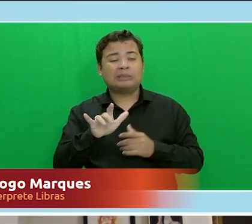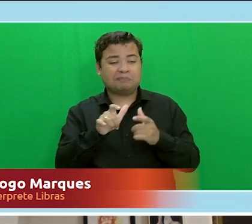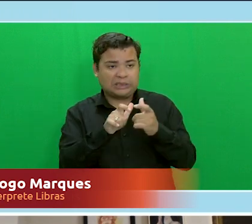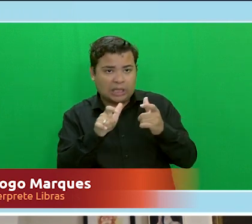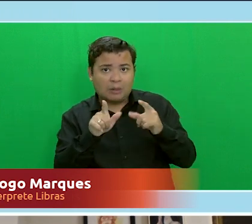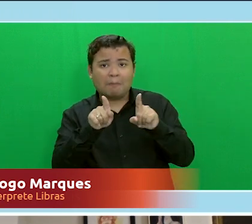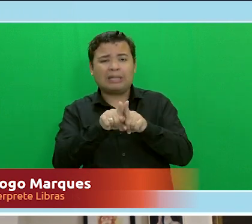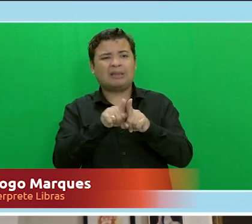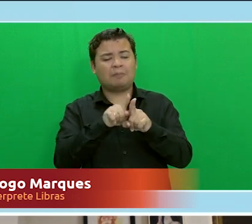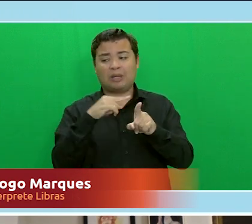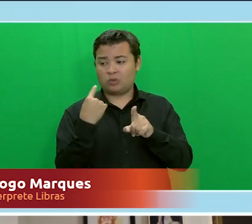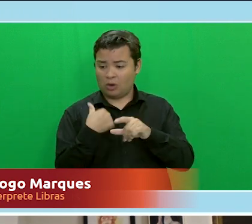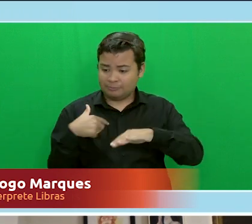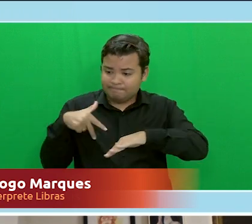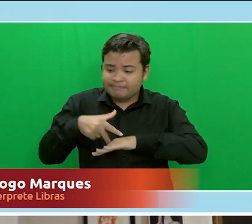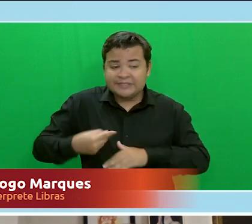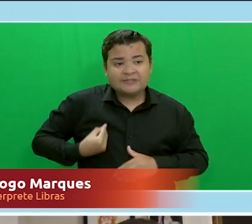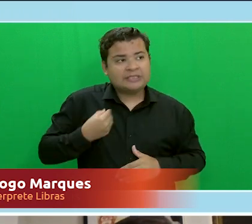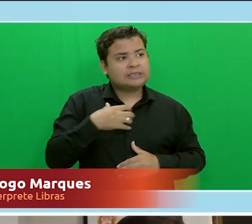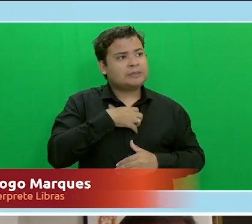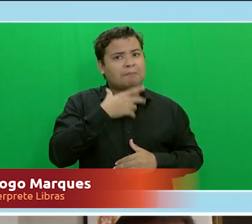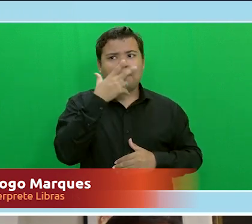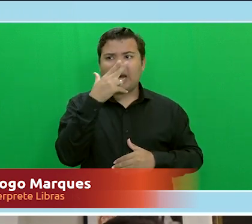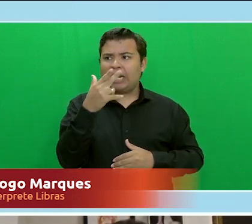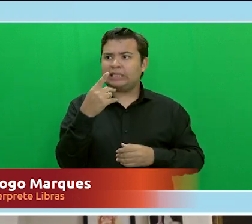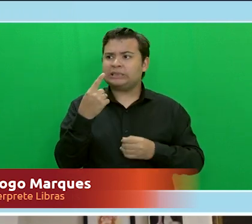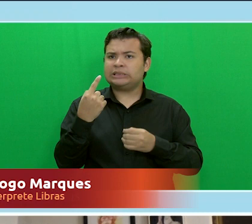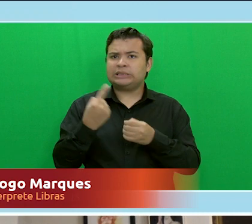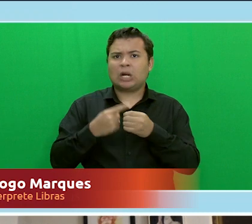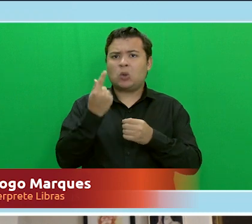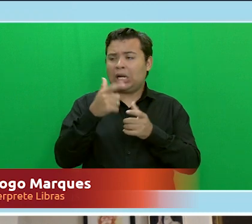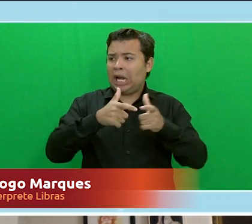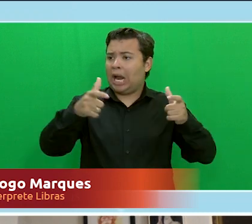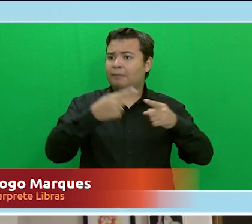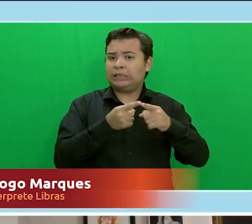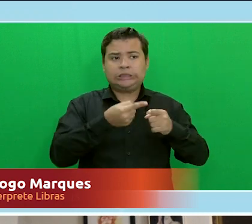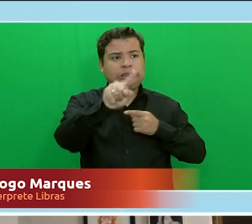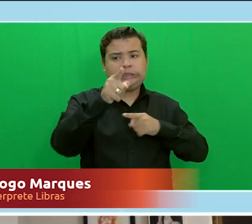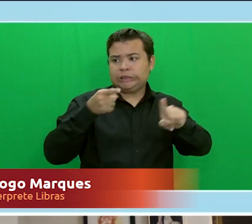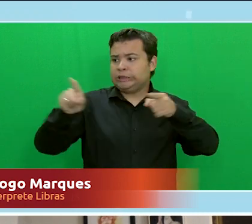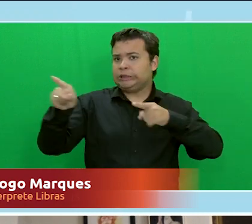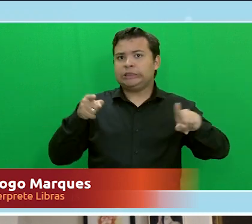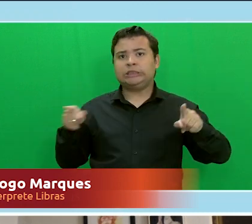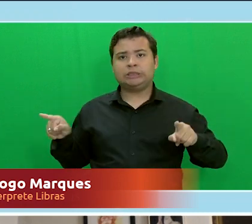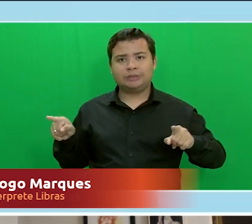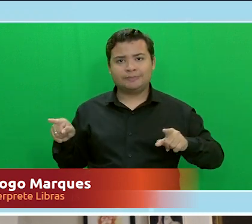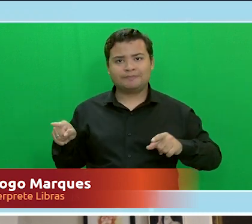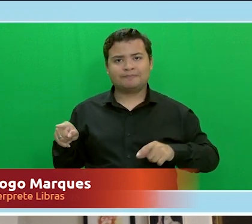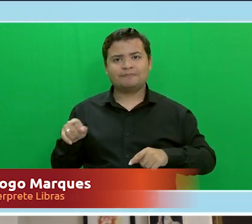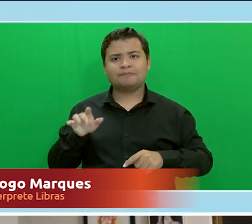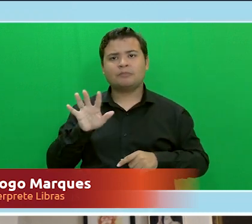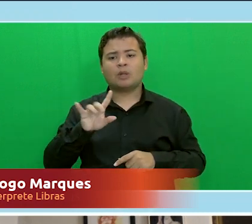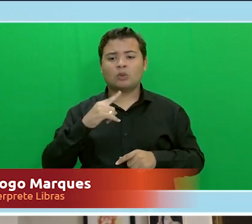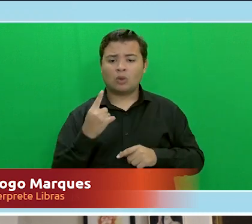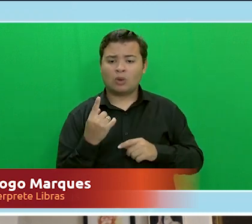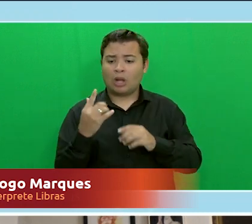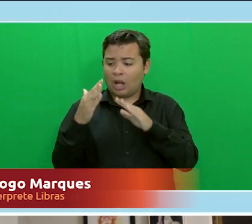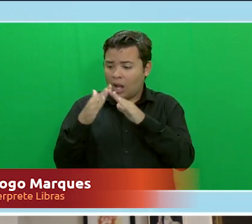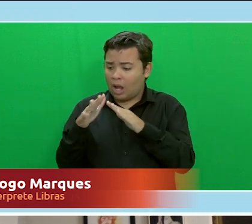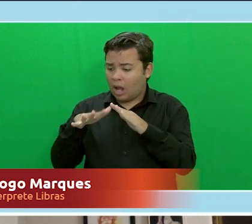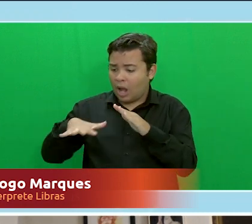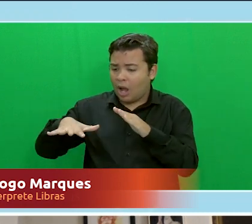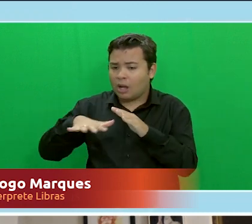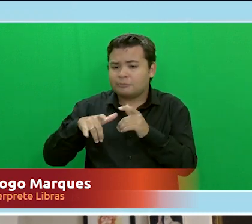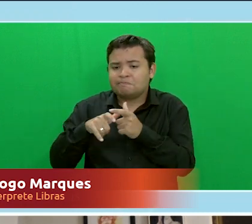tempo, grande para nós, né? Então, nós vivemos num certo trecho da